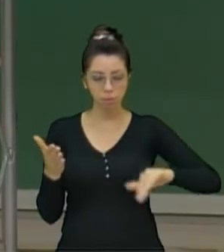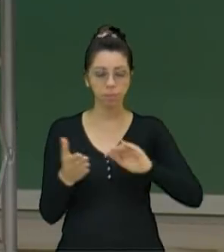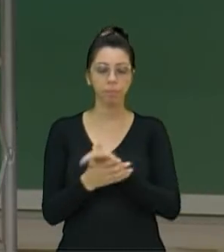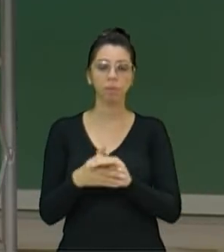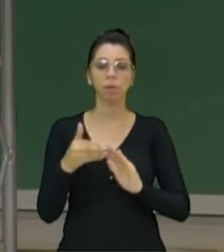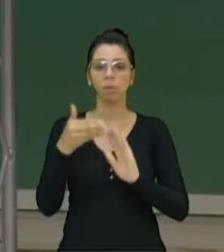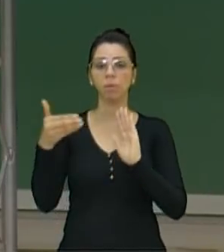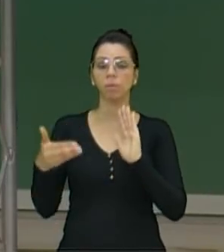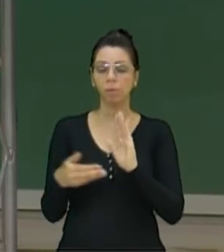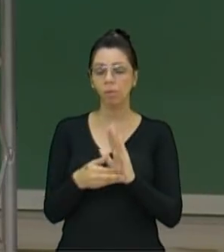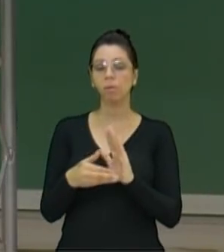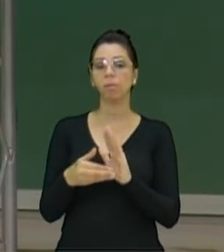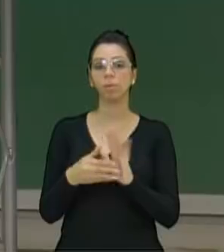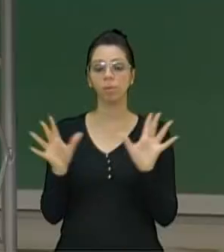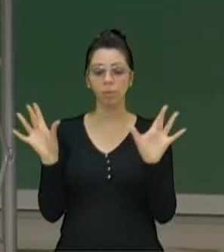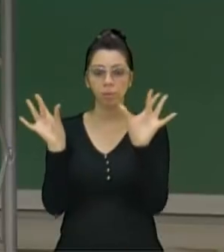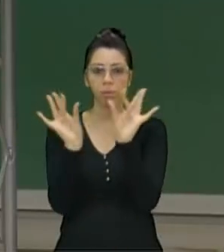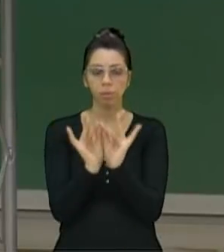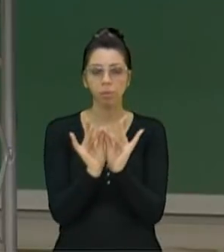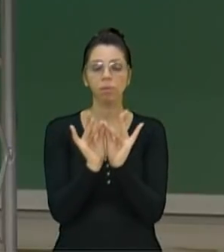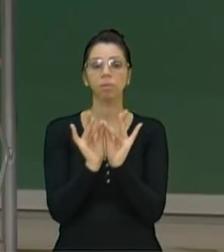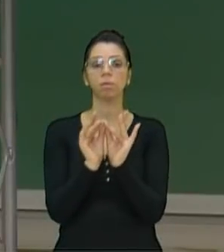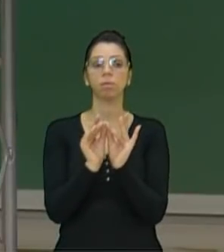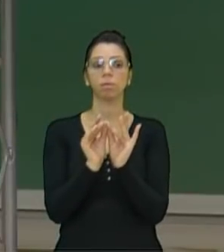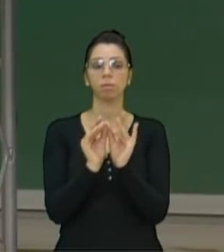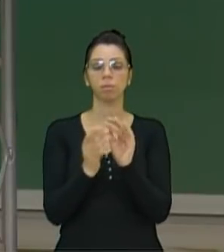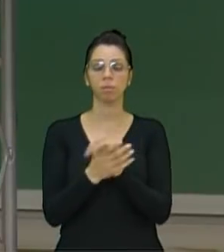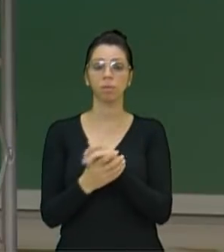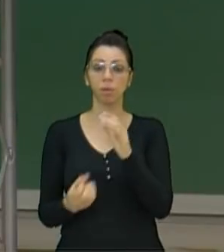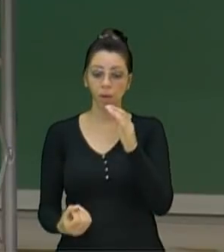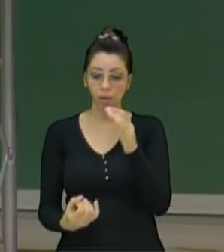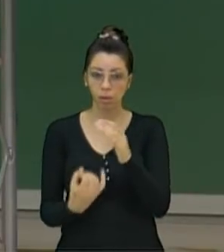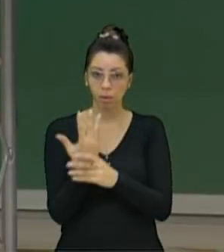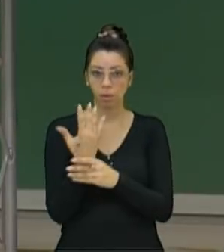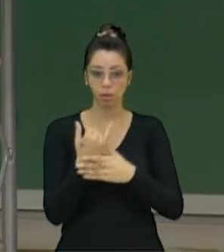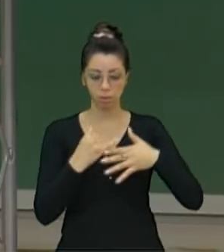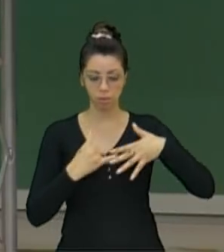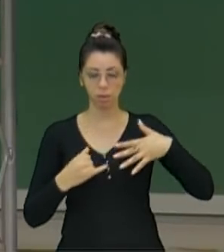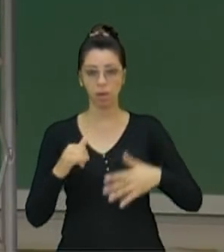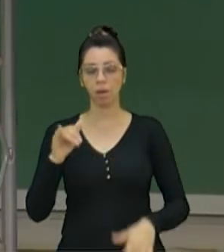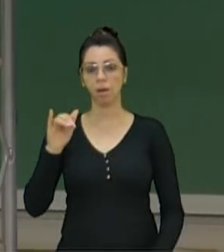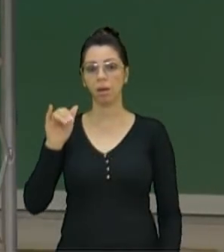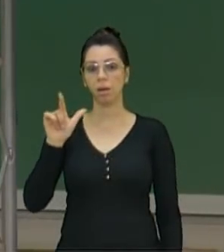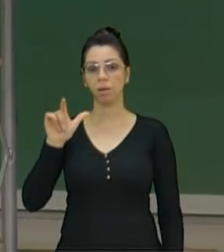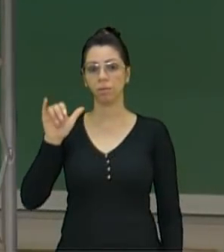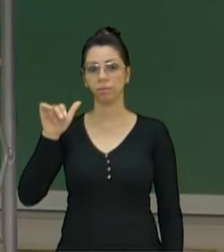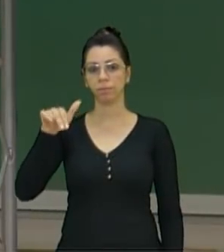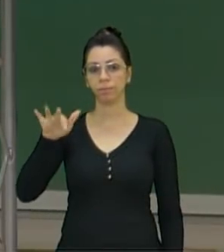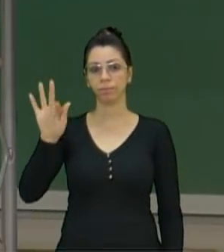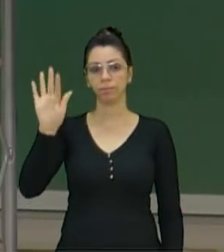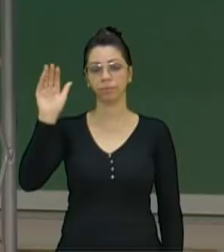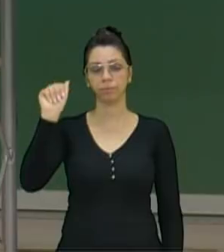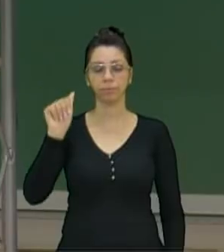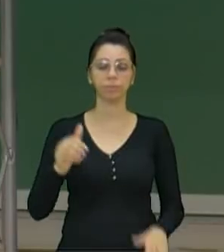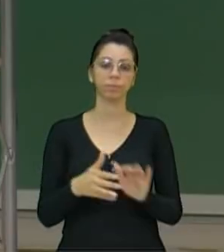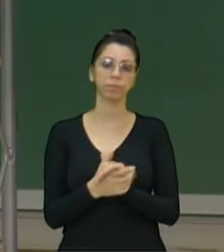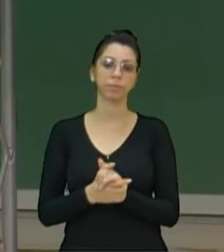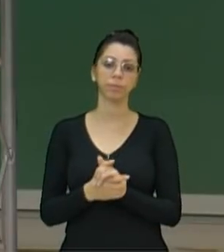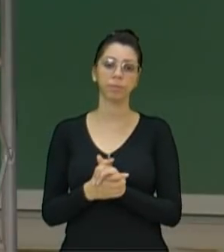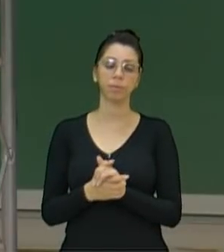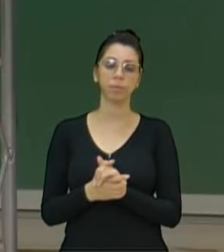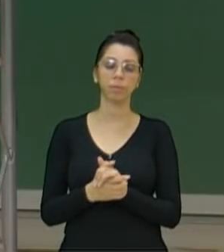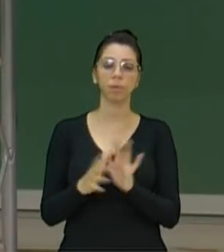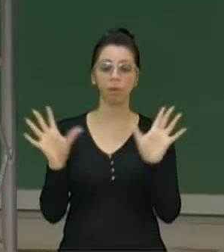tudo isso filtrado, drenado, que forma a linfa, tá? Então, basicamente o funcionamento dele é o quê? É receber